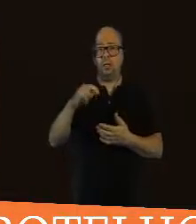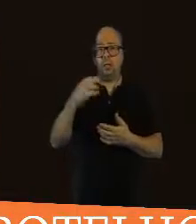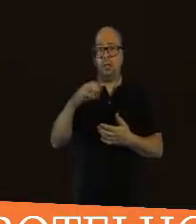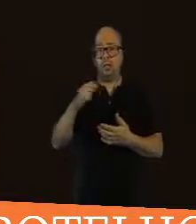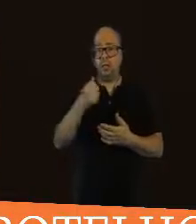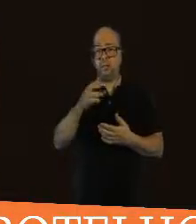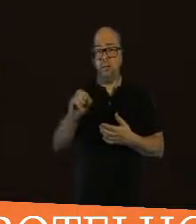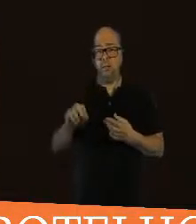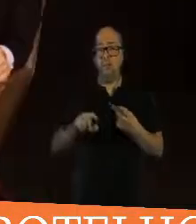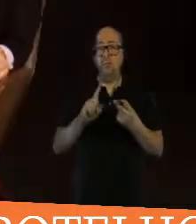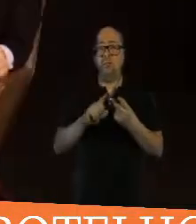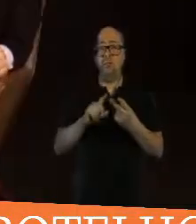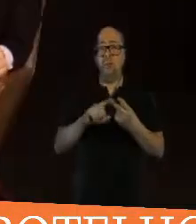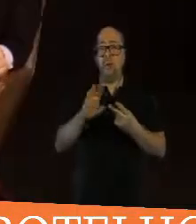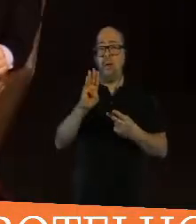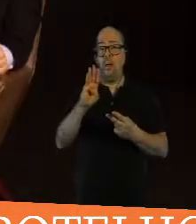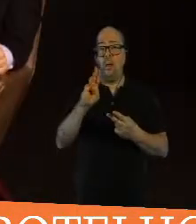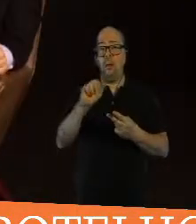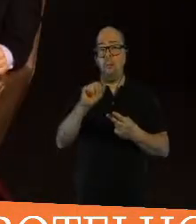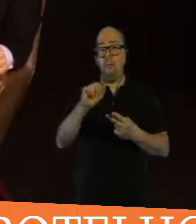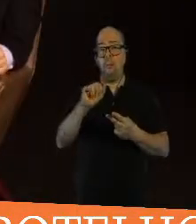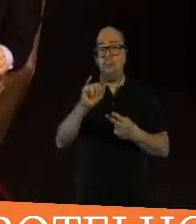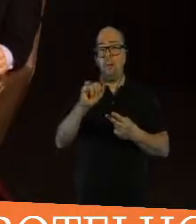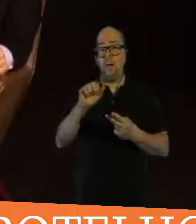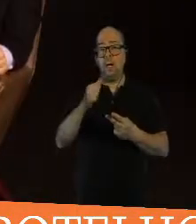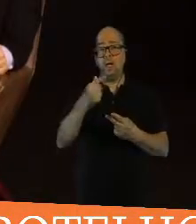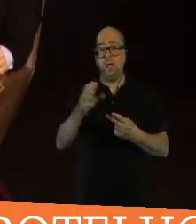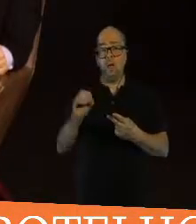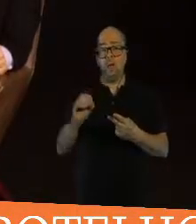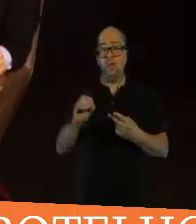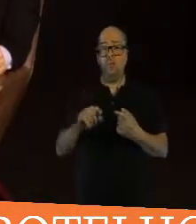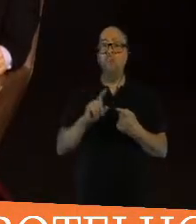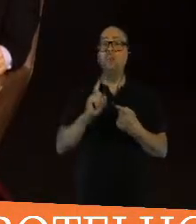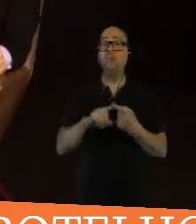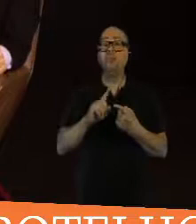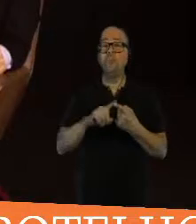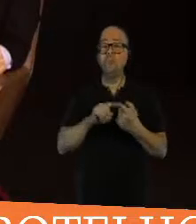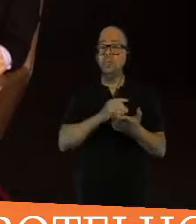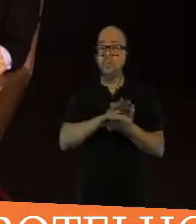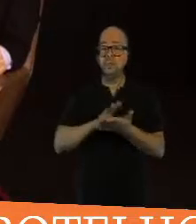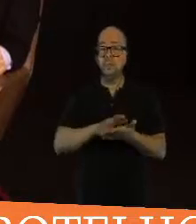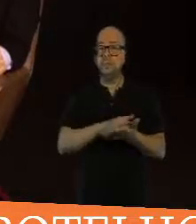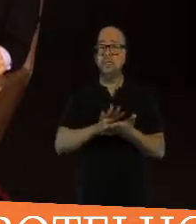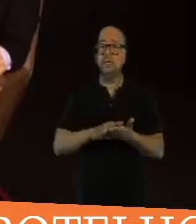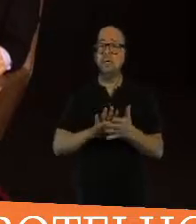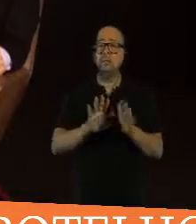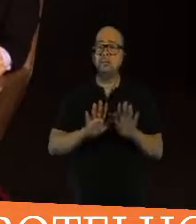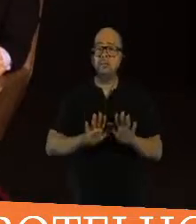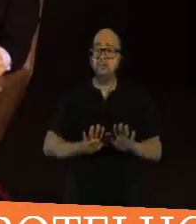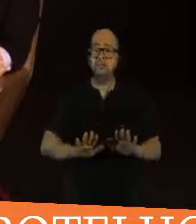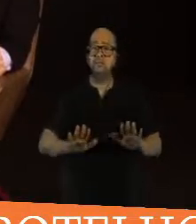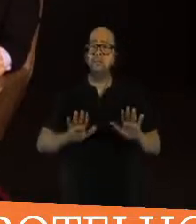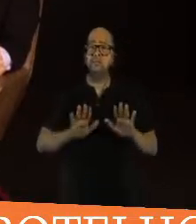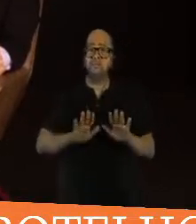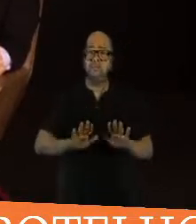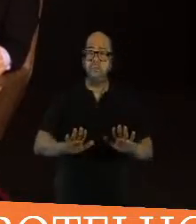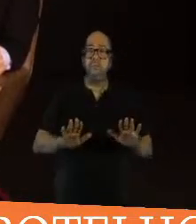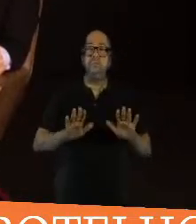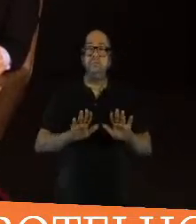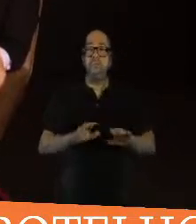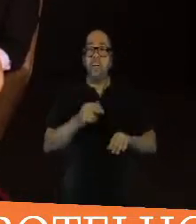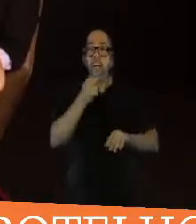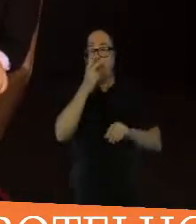samba-canção é esse ritmo que ele é proveniente do samba, mas ele é um pouco mais lento. Né? A gente costuma falar que é o ritmo da